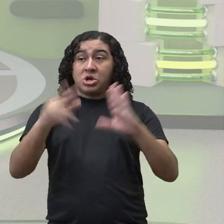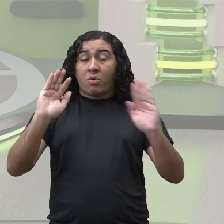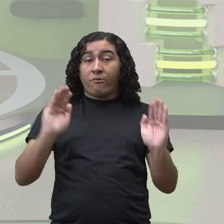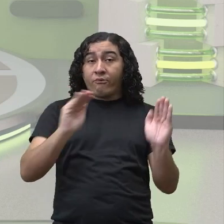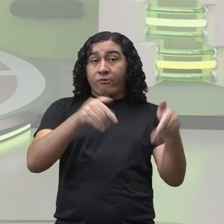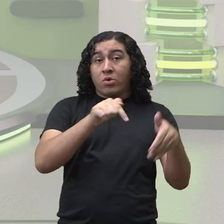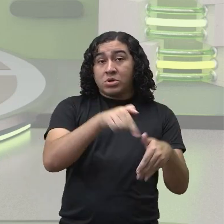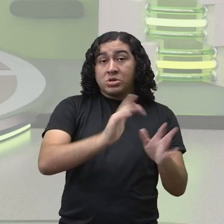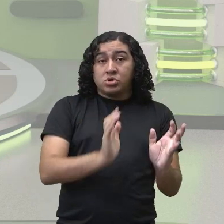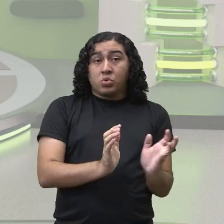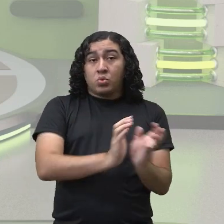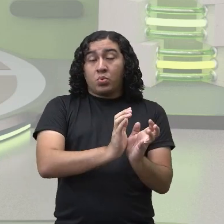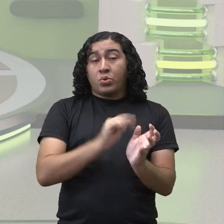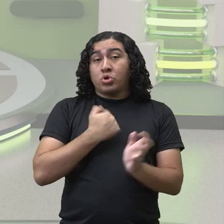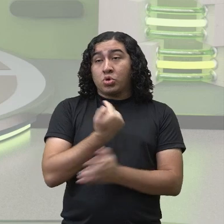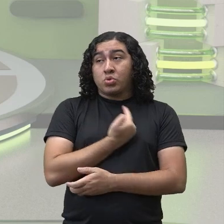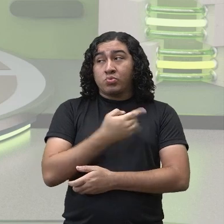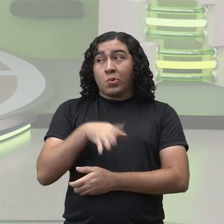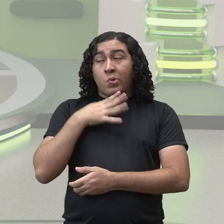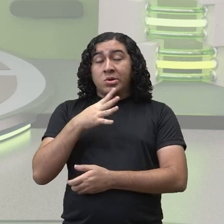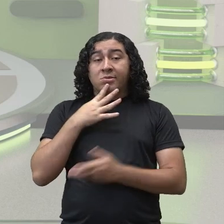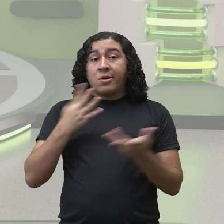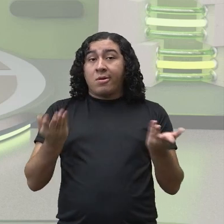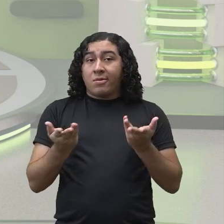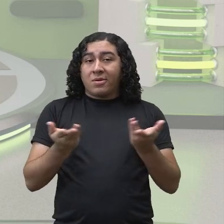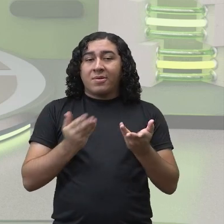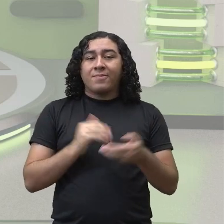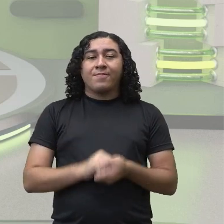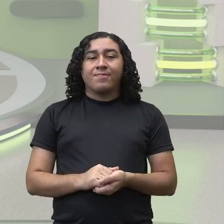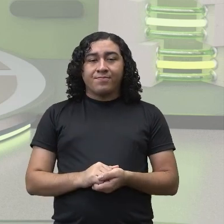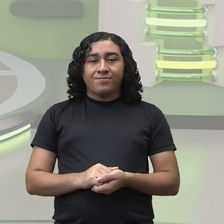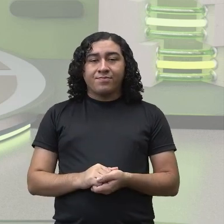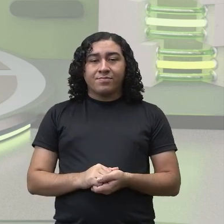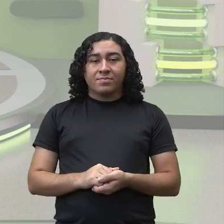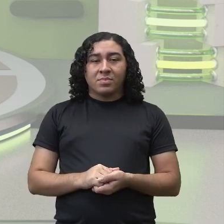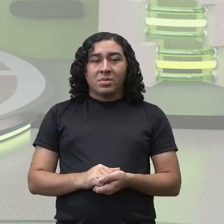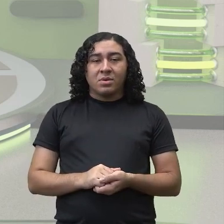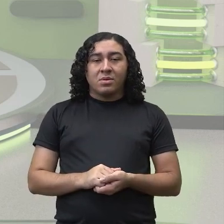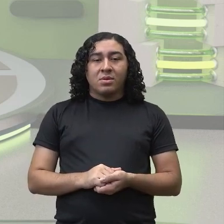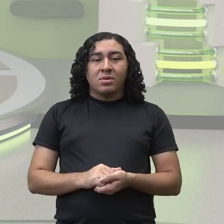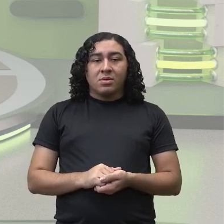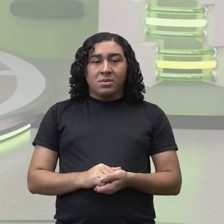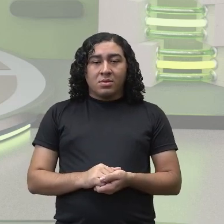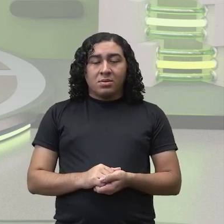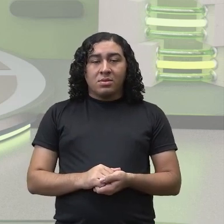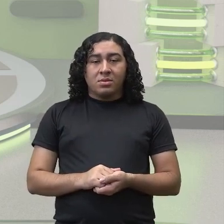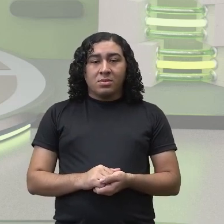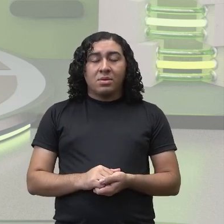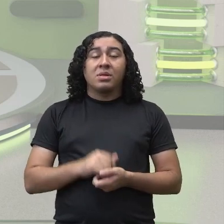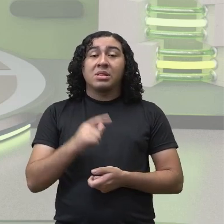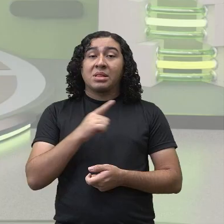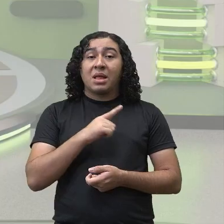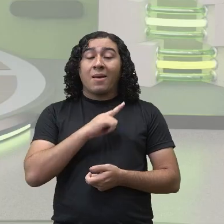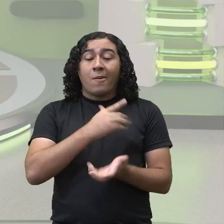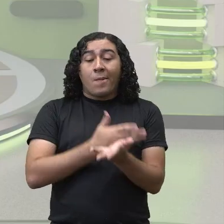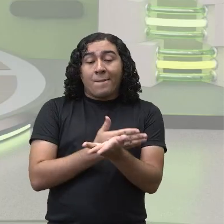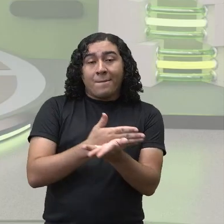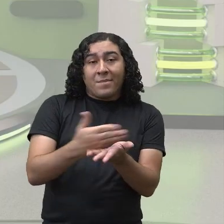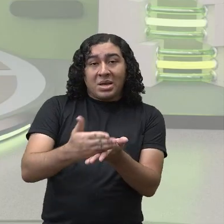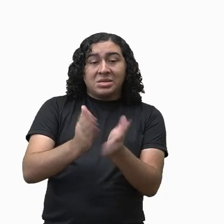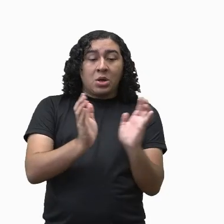gente vai conhecer nesse momento, que são os anuros, né? Vamos começar aí